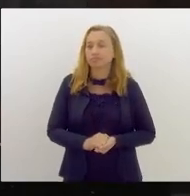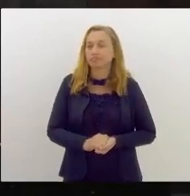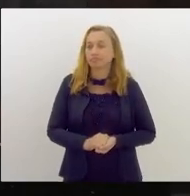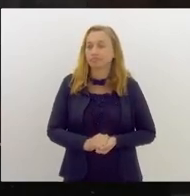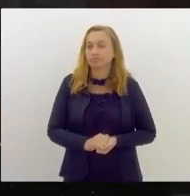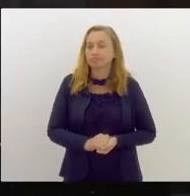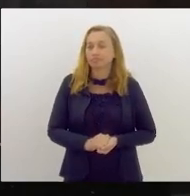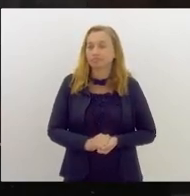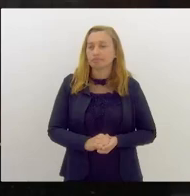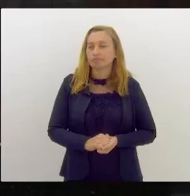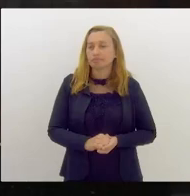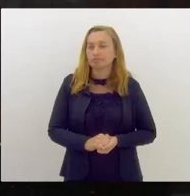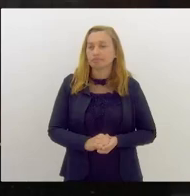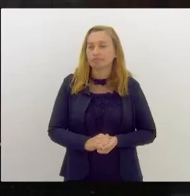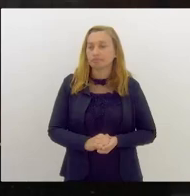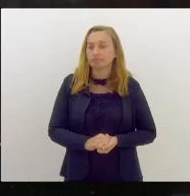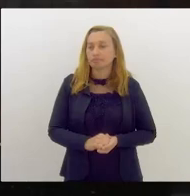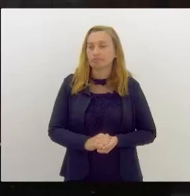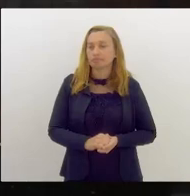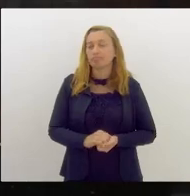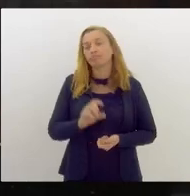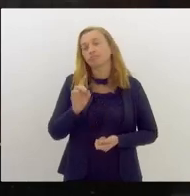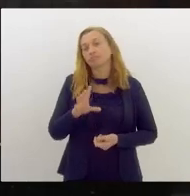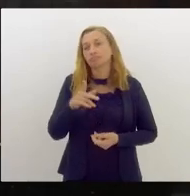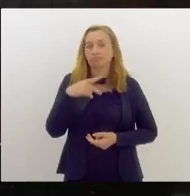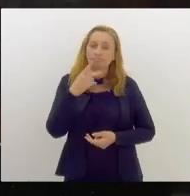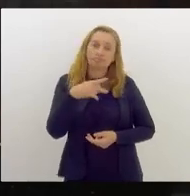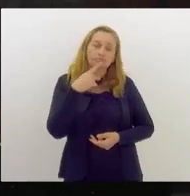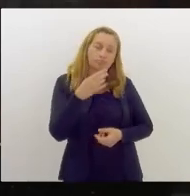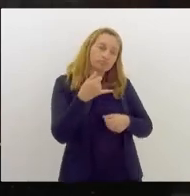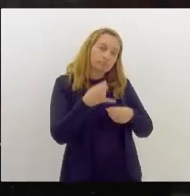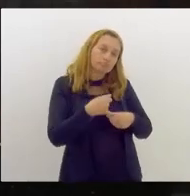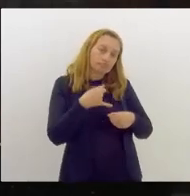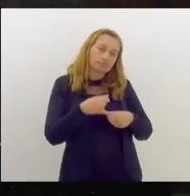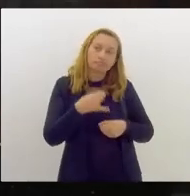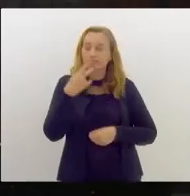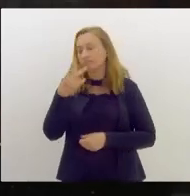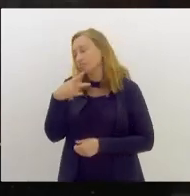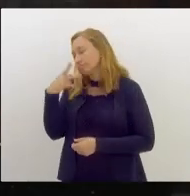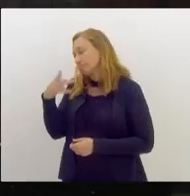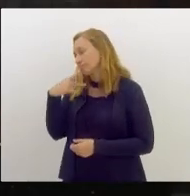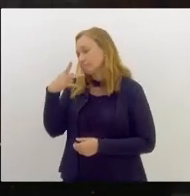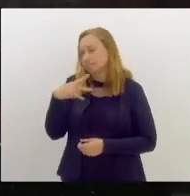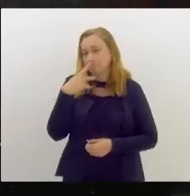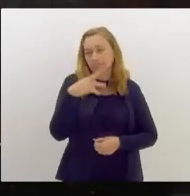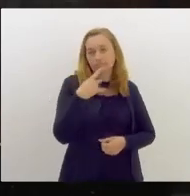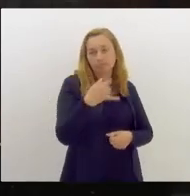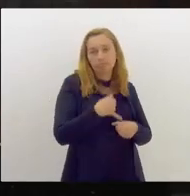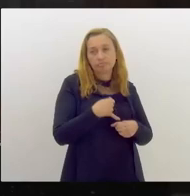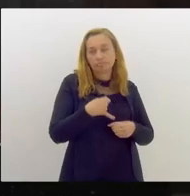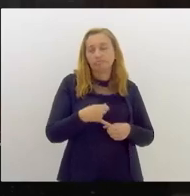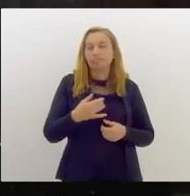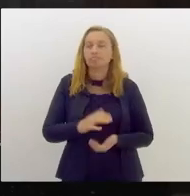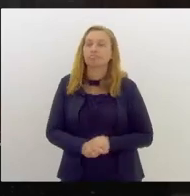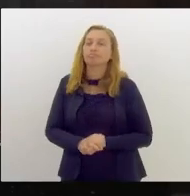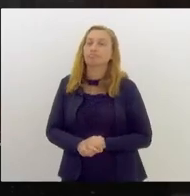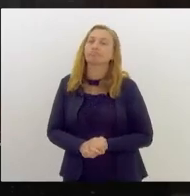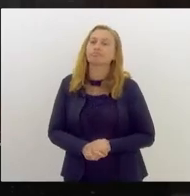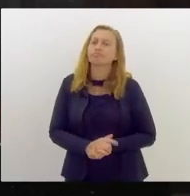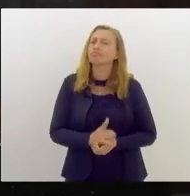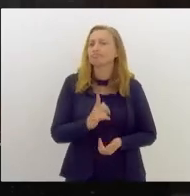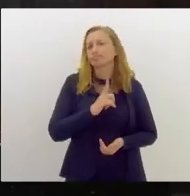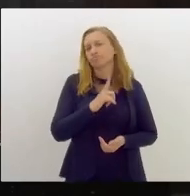não se fala aqui e muitos só ficaram falando em combustível e combustível e combustível Existem